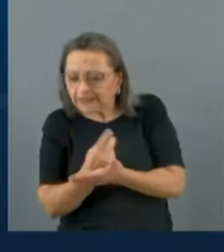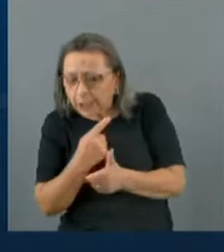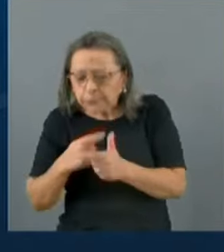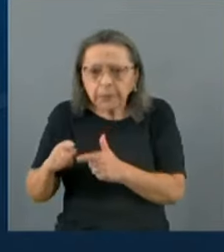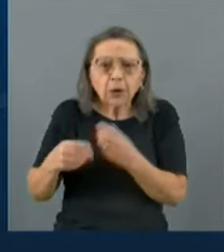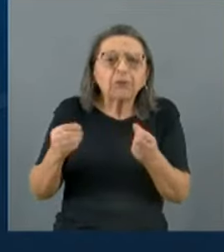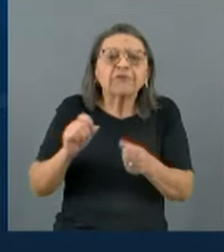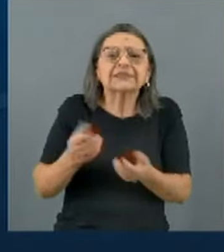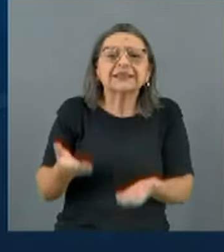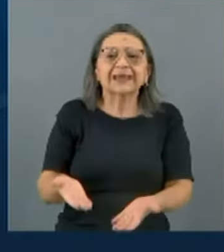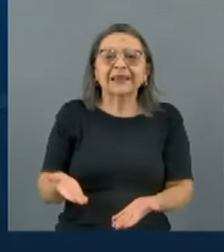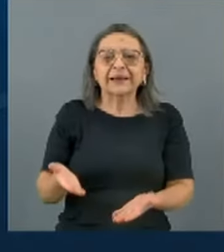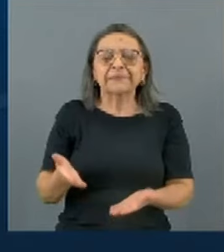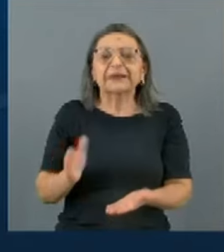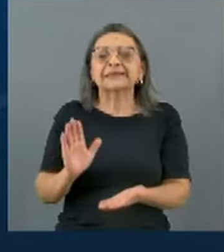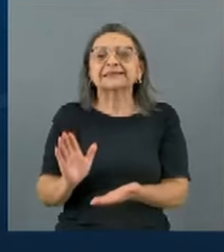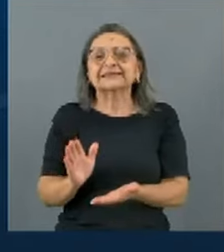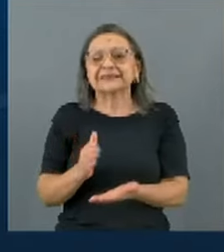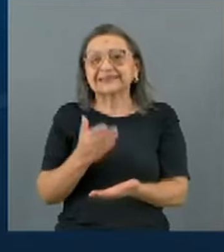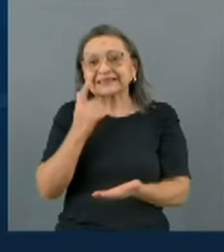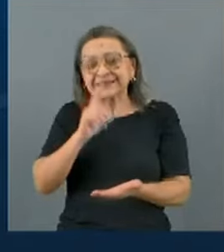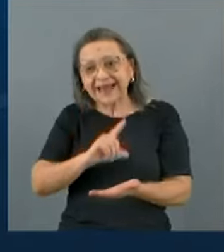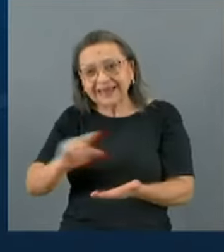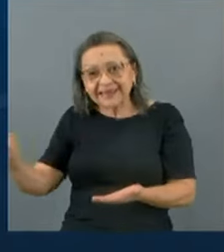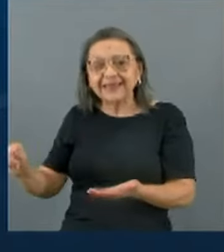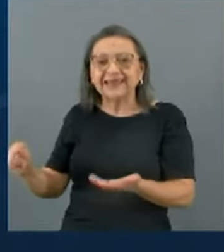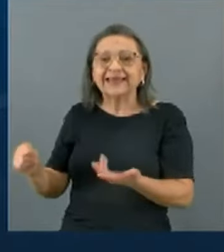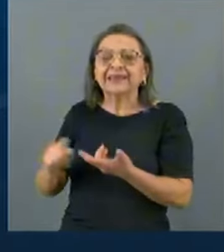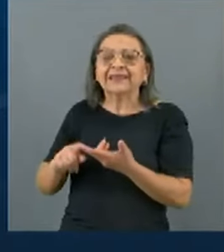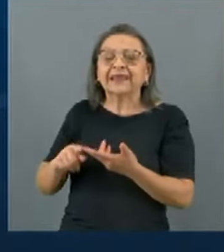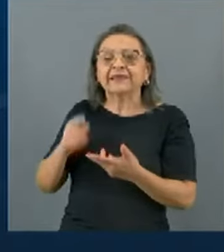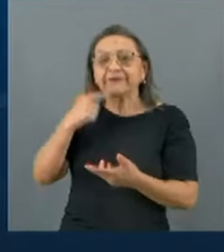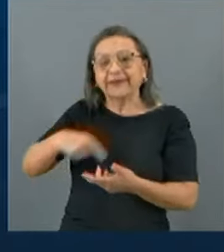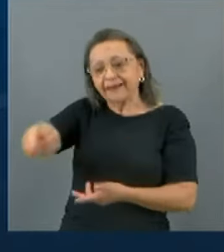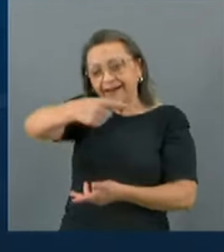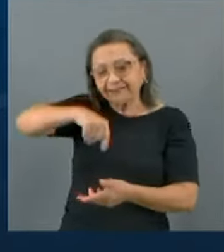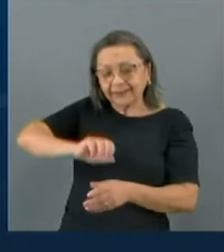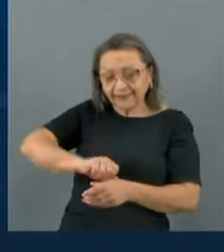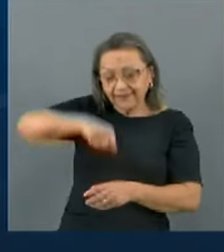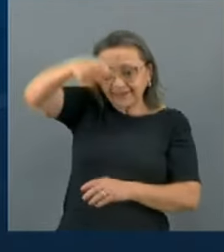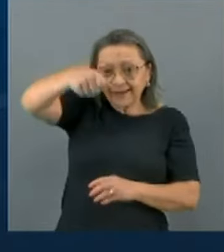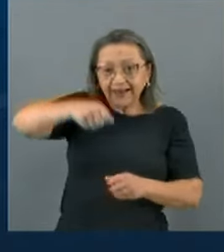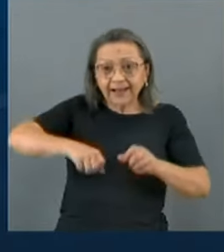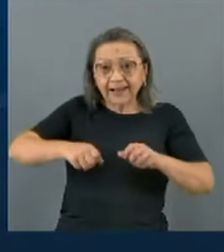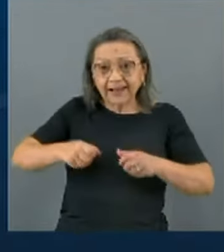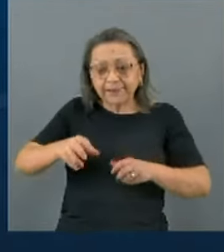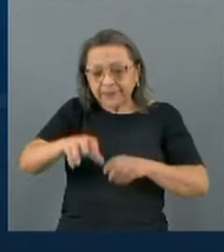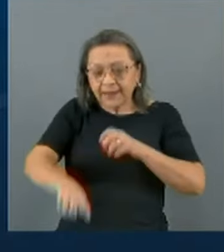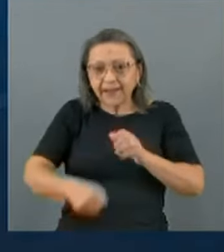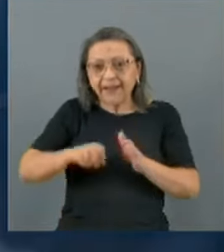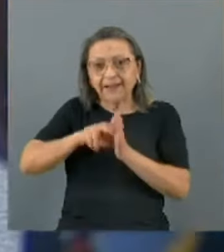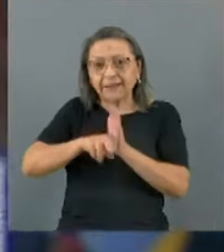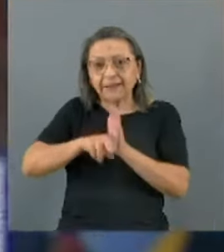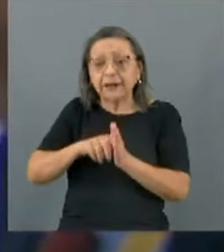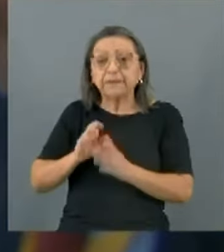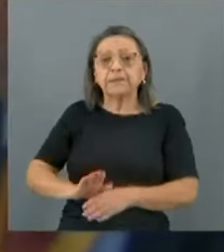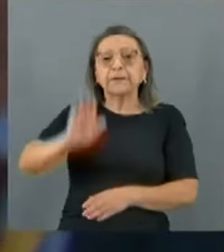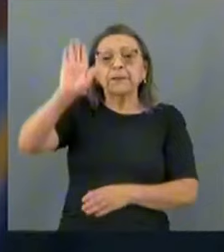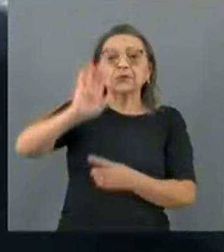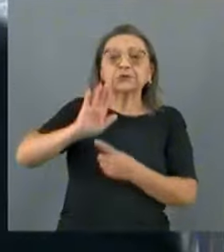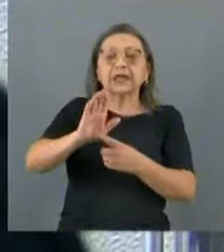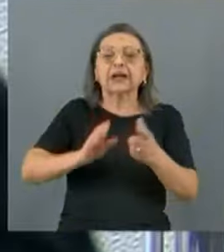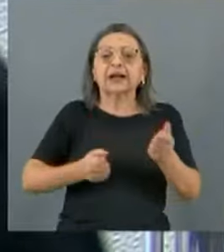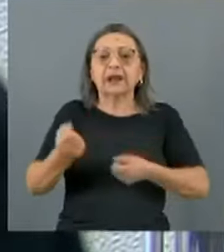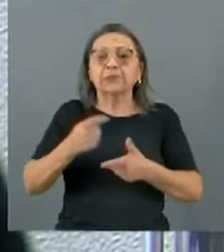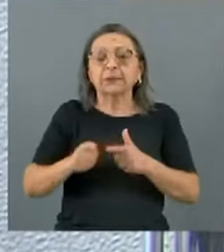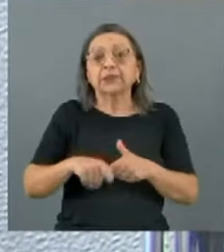vai fazer para sair do carro, pegar a cadeira de rodas no porta-malas para sinalizar que o carro está com problema? Então a pessoa com deficiência, ela